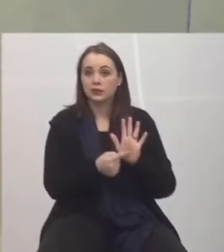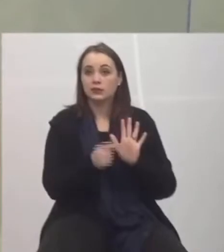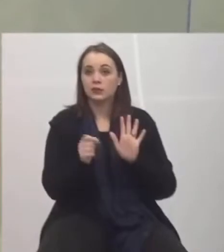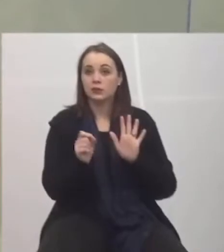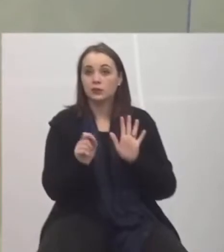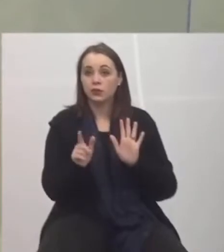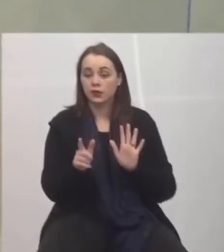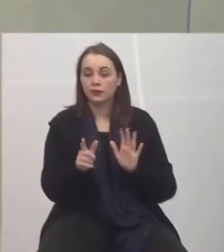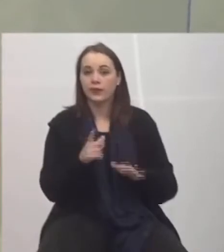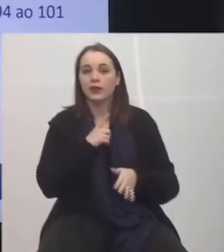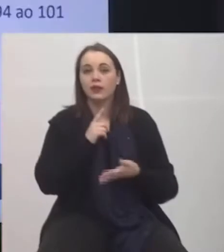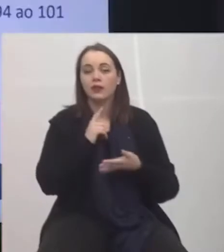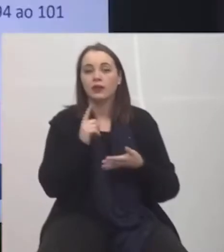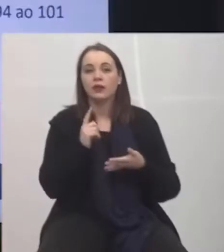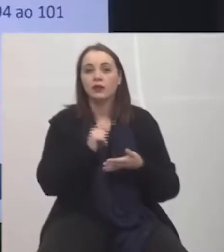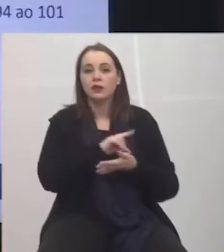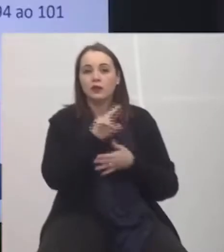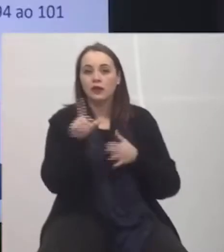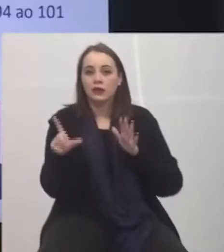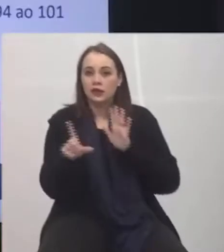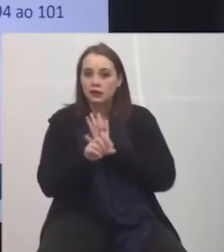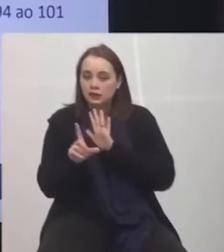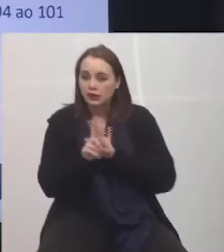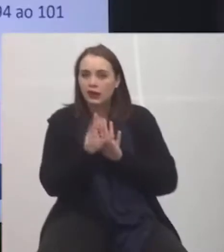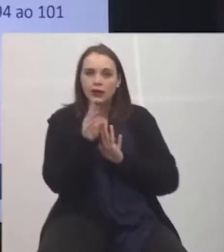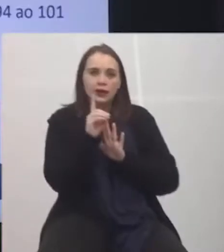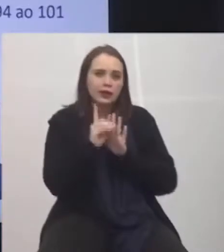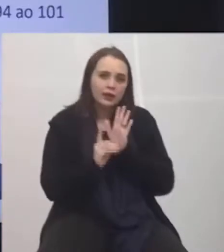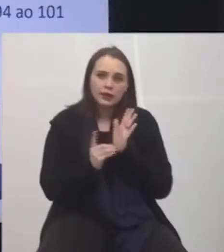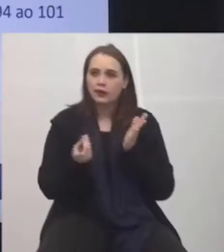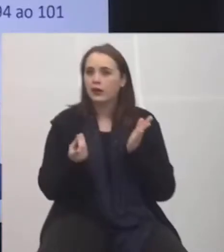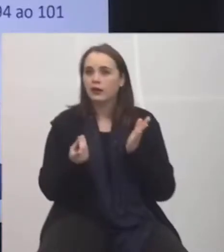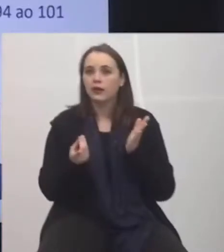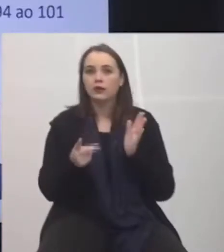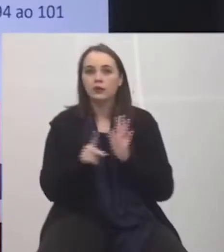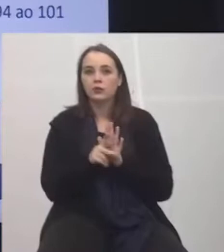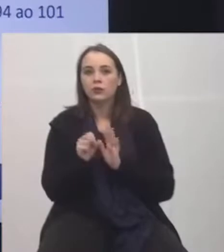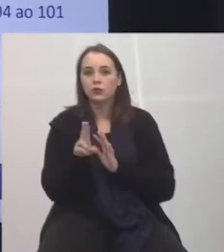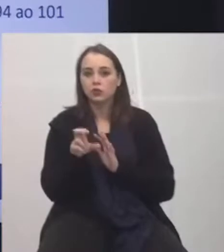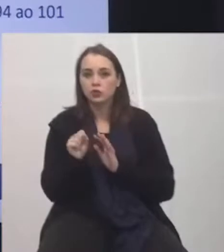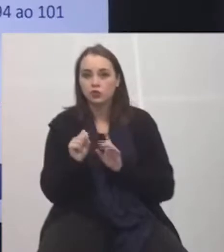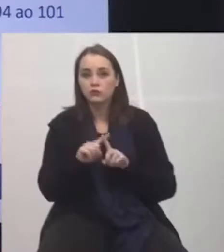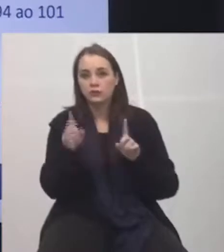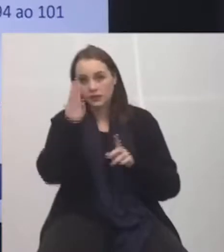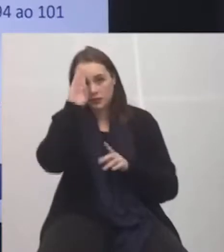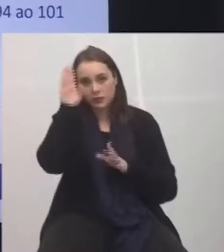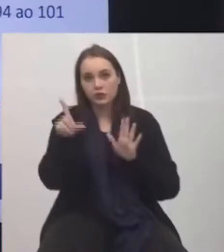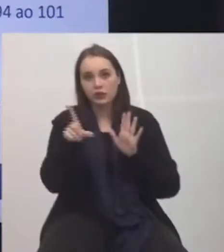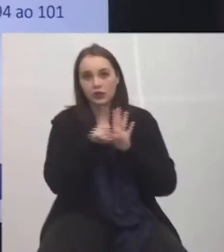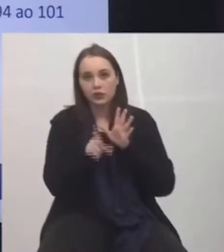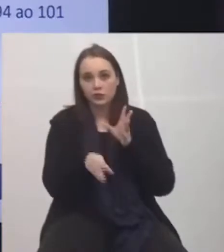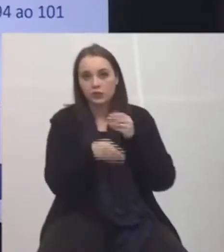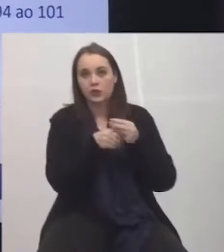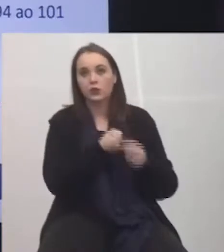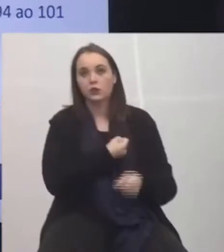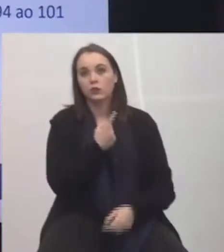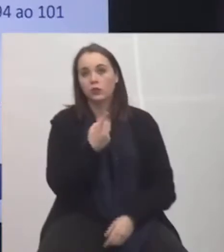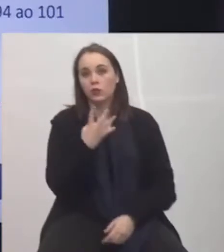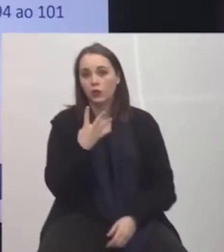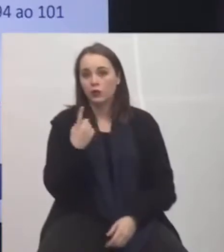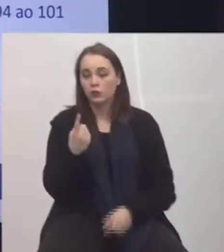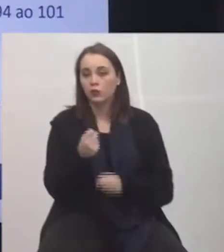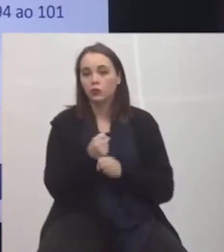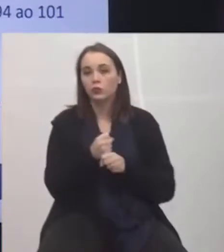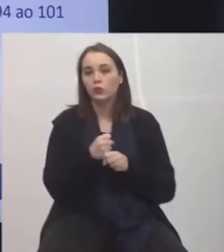tem várias legislações, decretos, portarias do SUS, mas principalmente a Lei Complementar 141 de janeiro